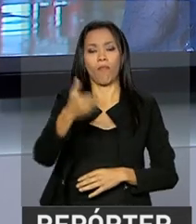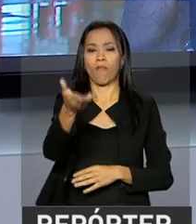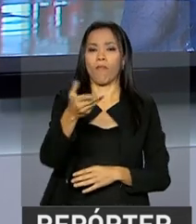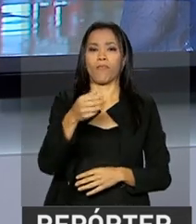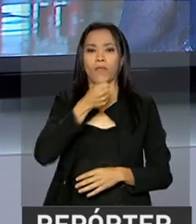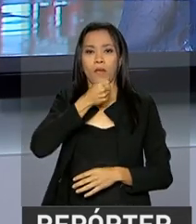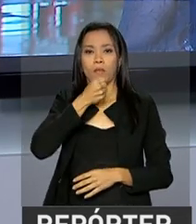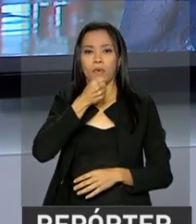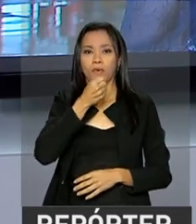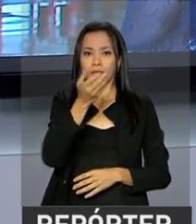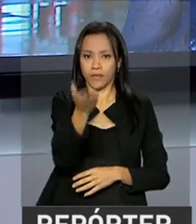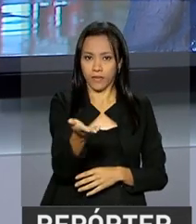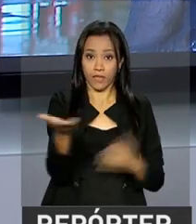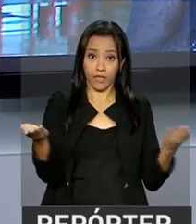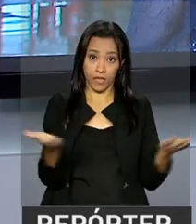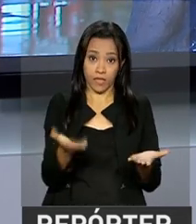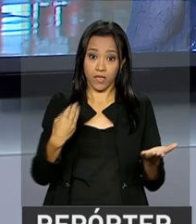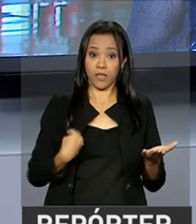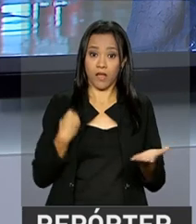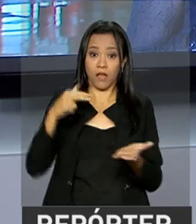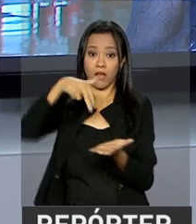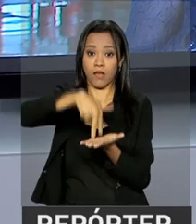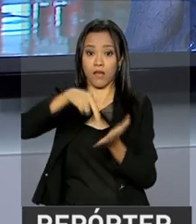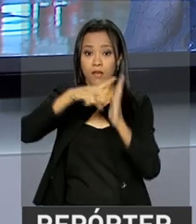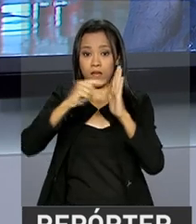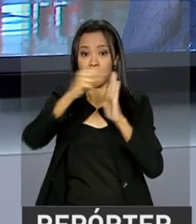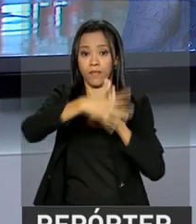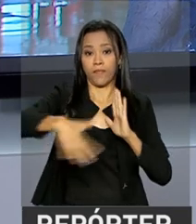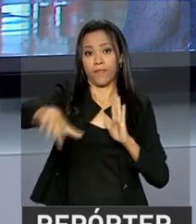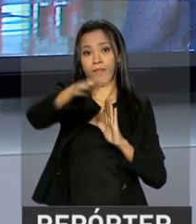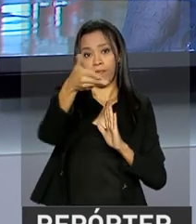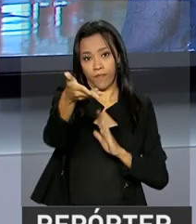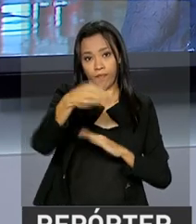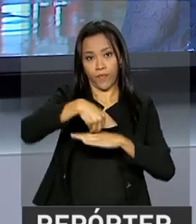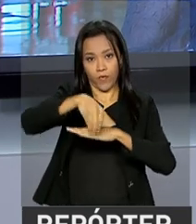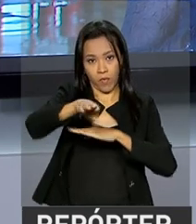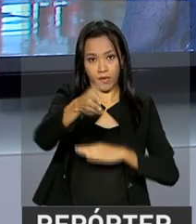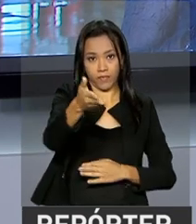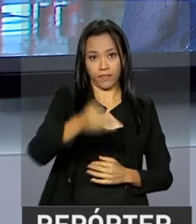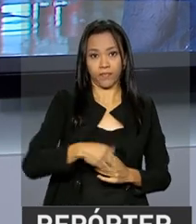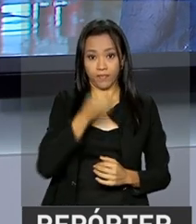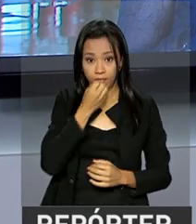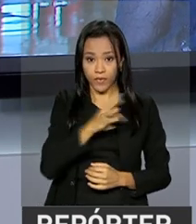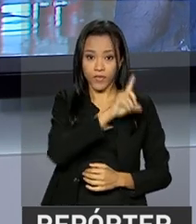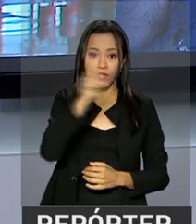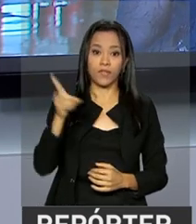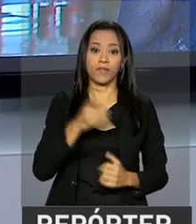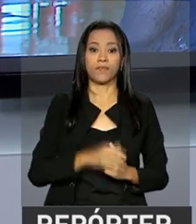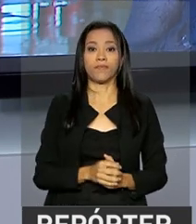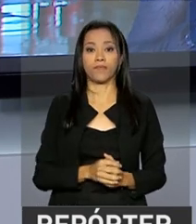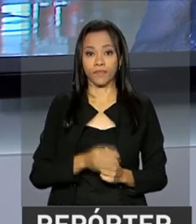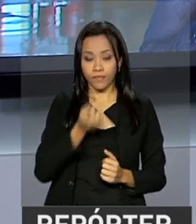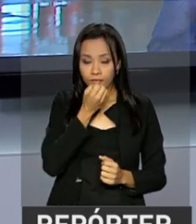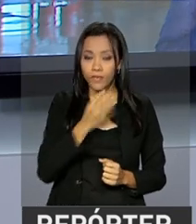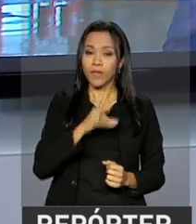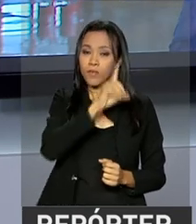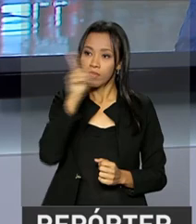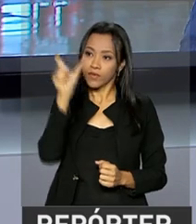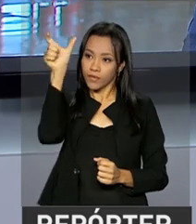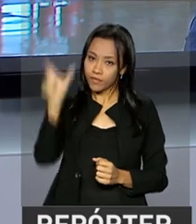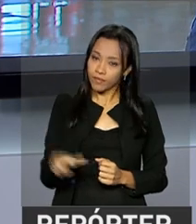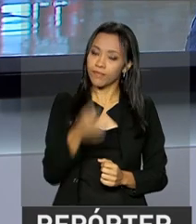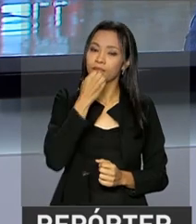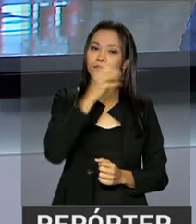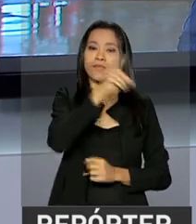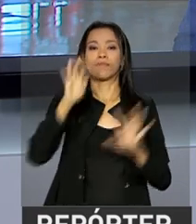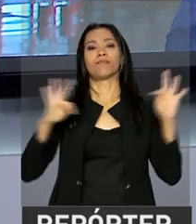conversa a gente ao vivo direto do palácio do planalto para um dia bom dia leandro bom dia a todos é